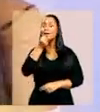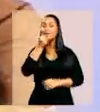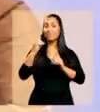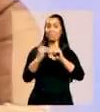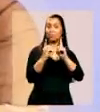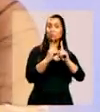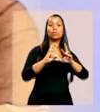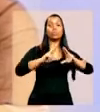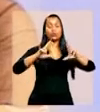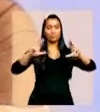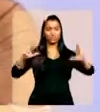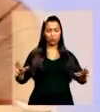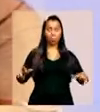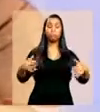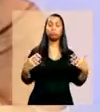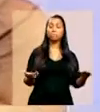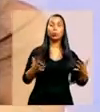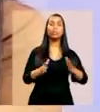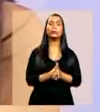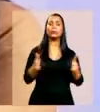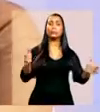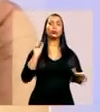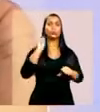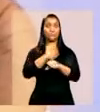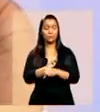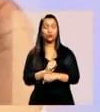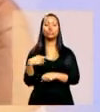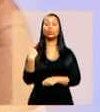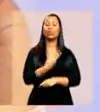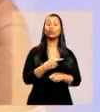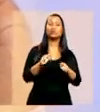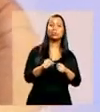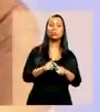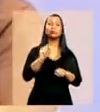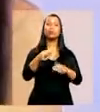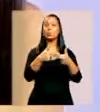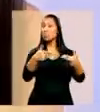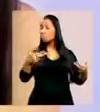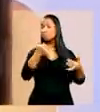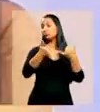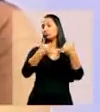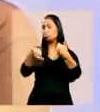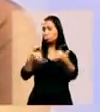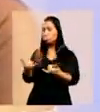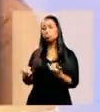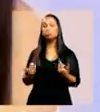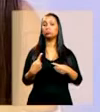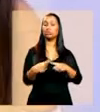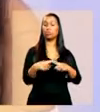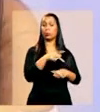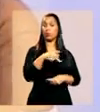atendimento diferenciado. Tá? Nesse período de recesso, nós fazemos atividades recreativas, porque o professor ele